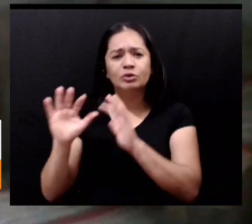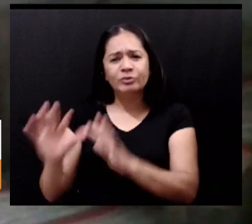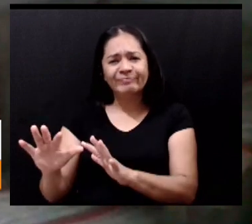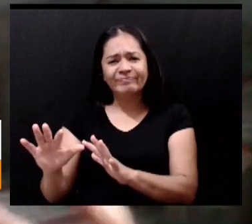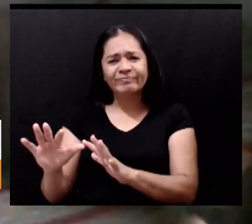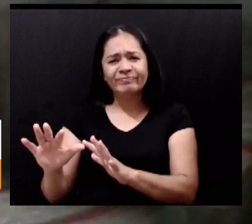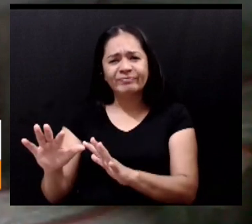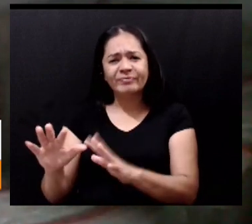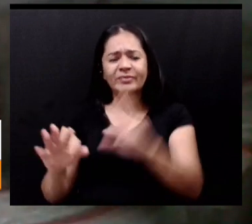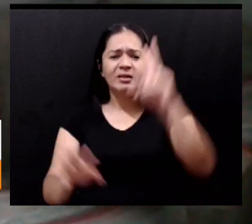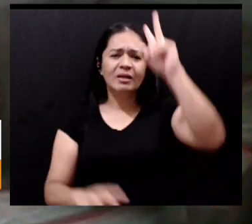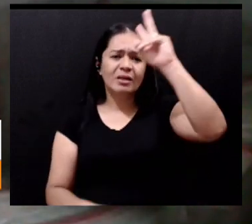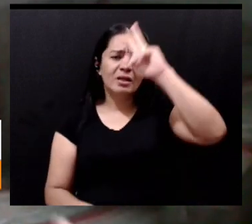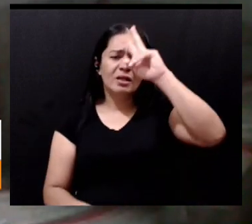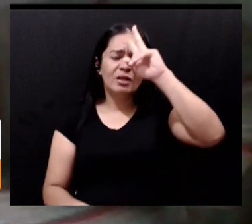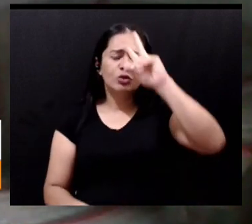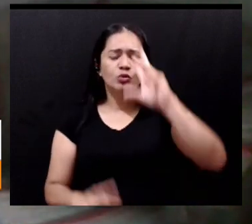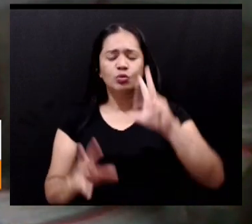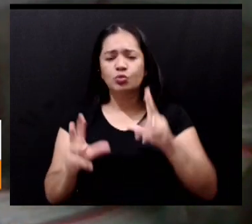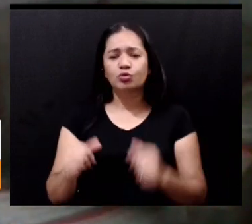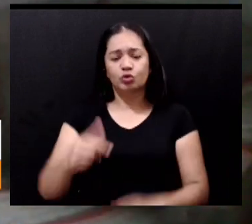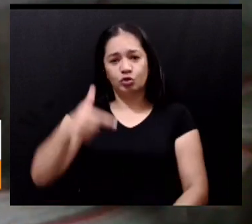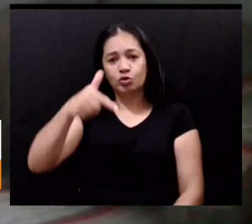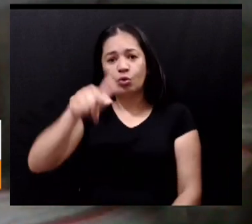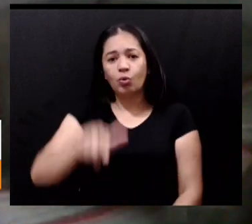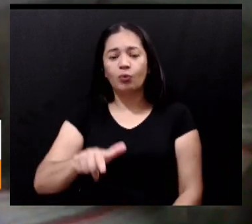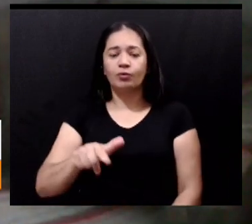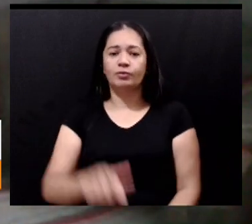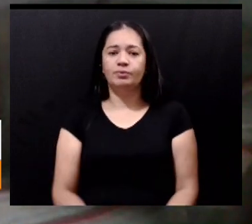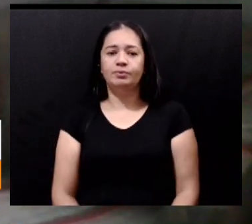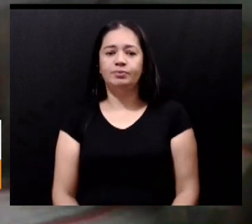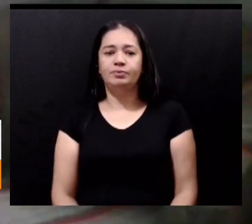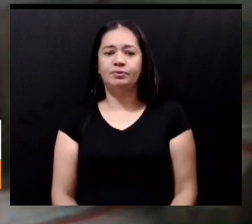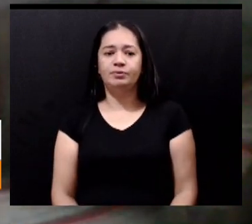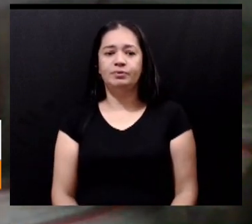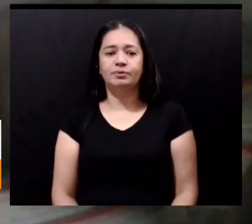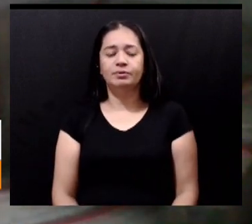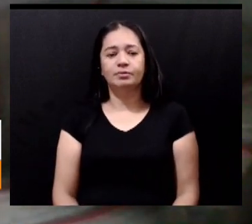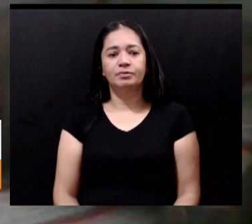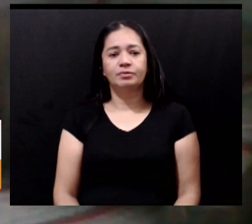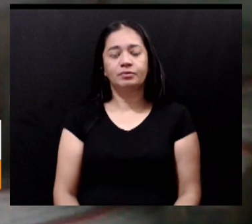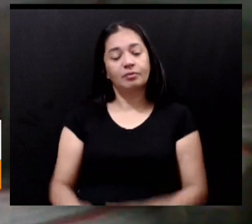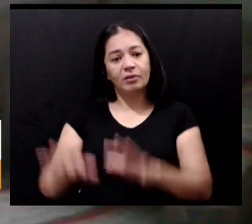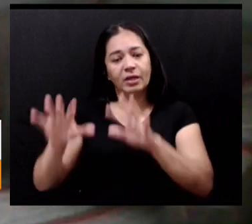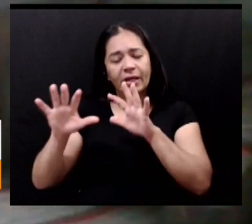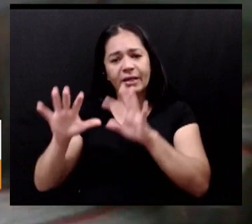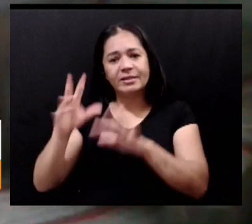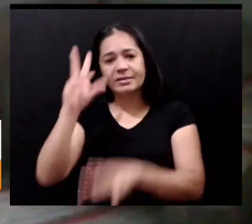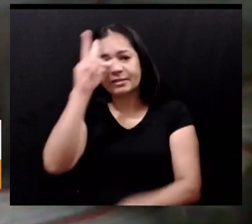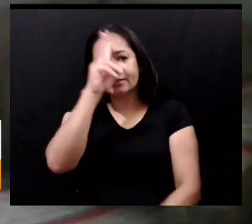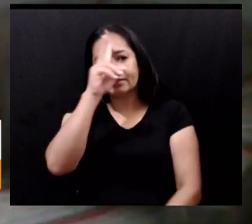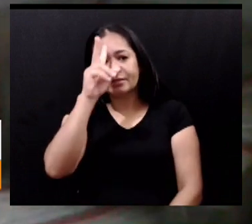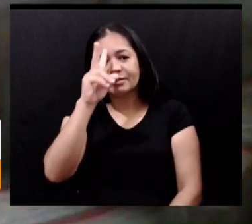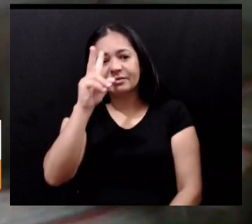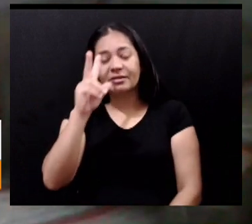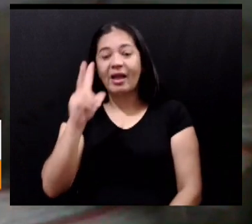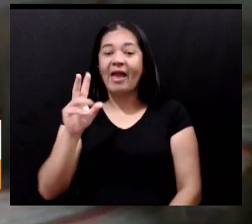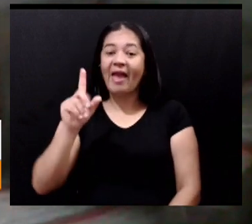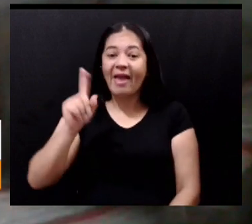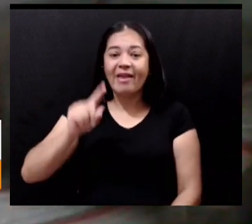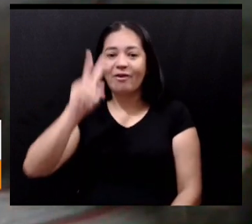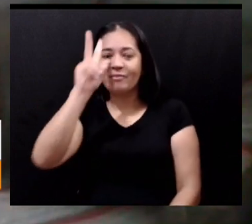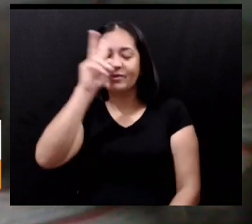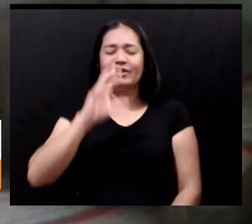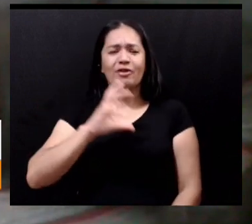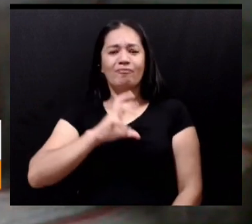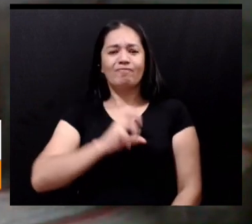história de novo. Né? E essa história é uma história de amor. O amor não morre